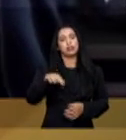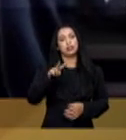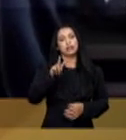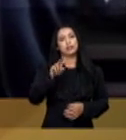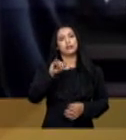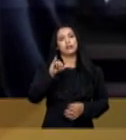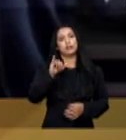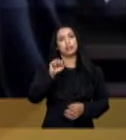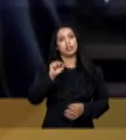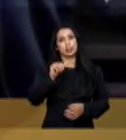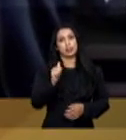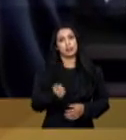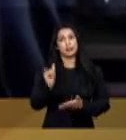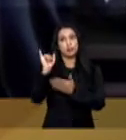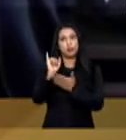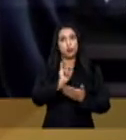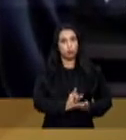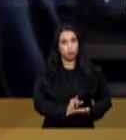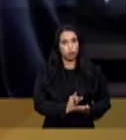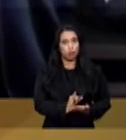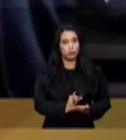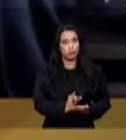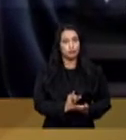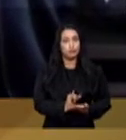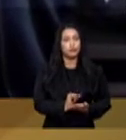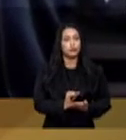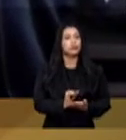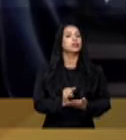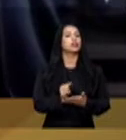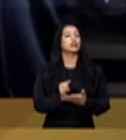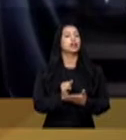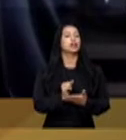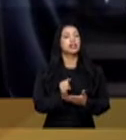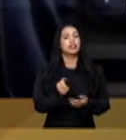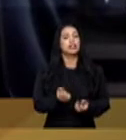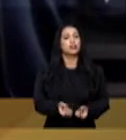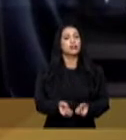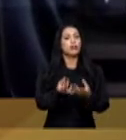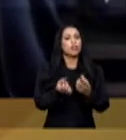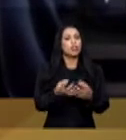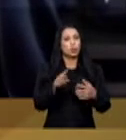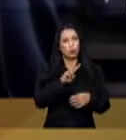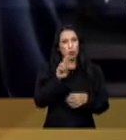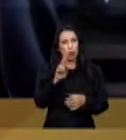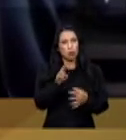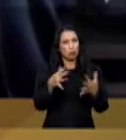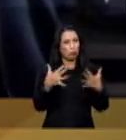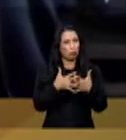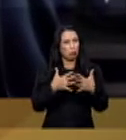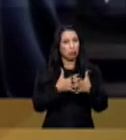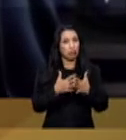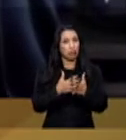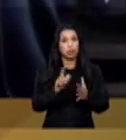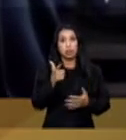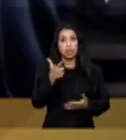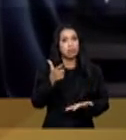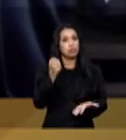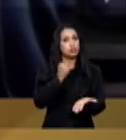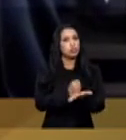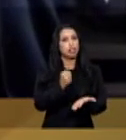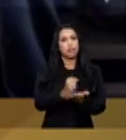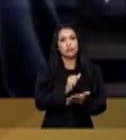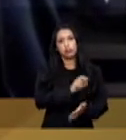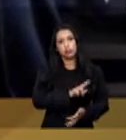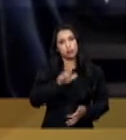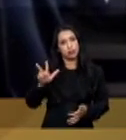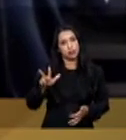importou irregularmente e colocou à venda esse medicamento de nome complicado sem registro na